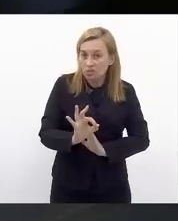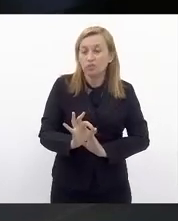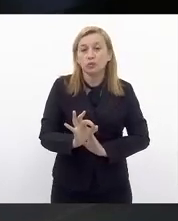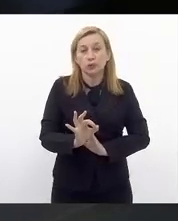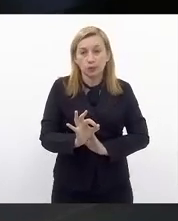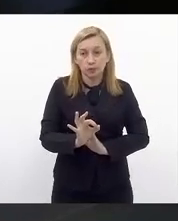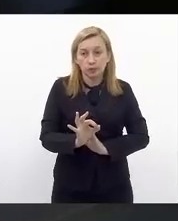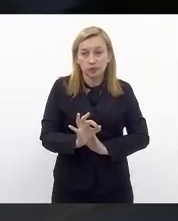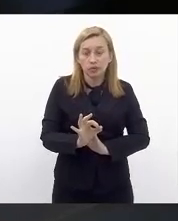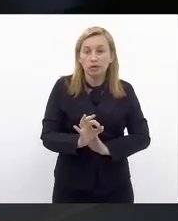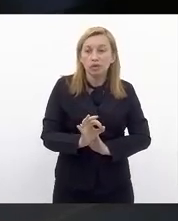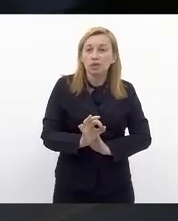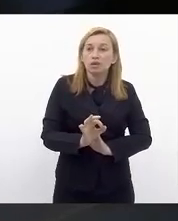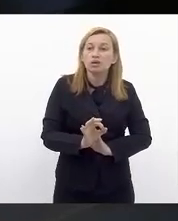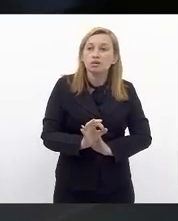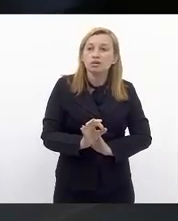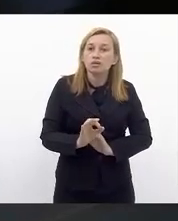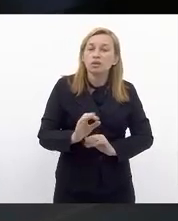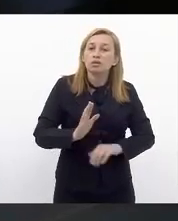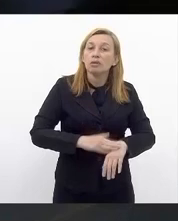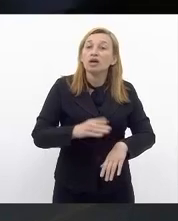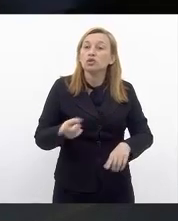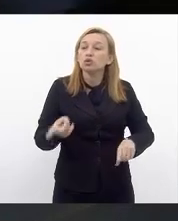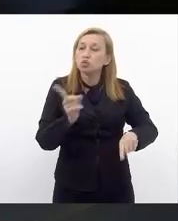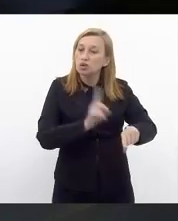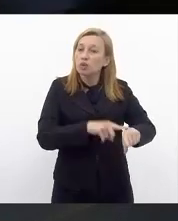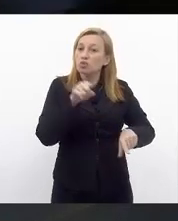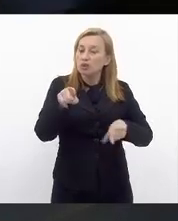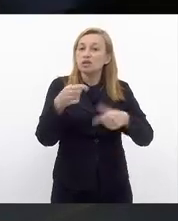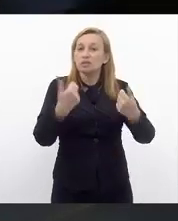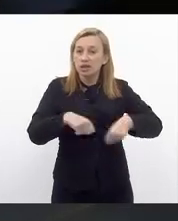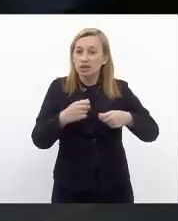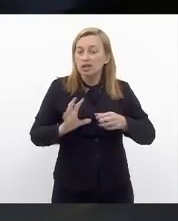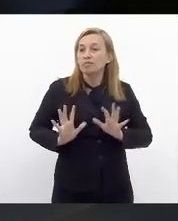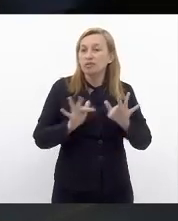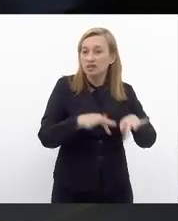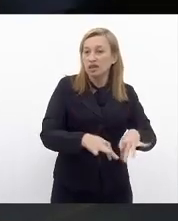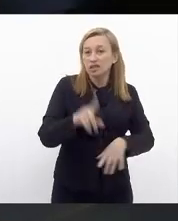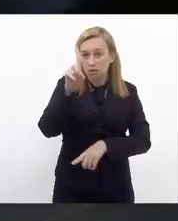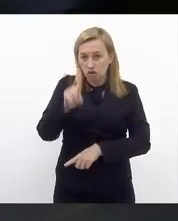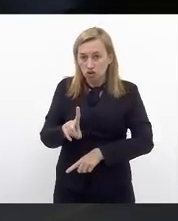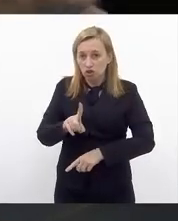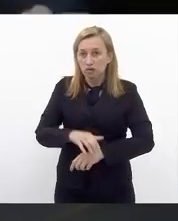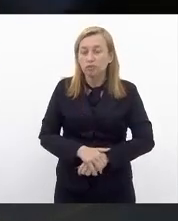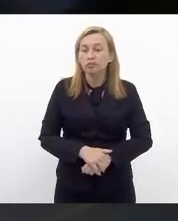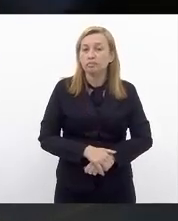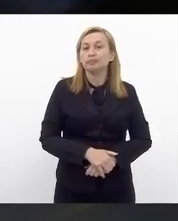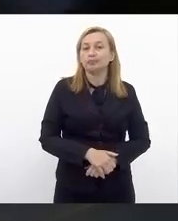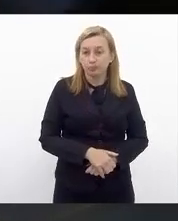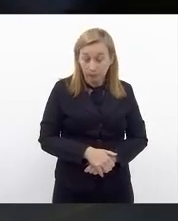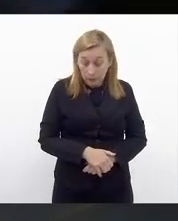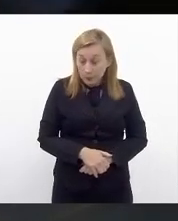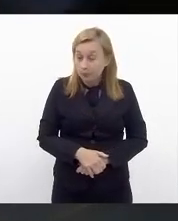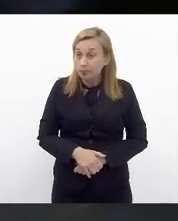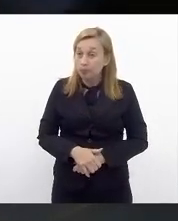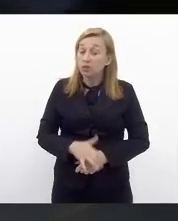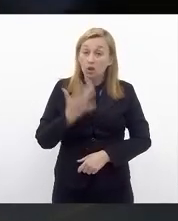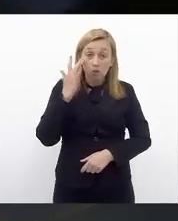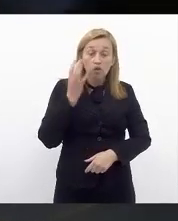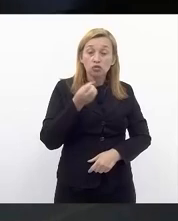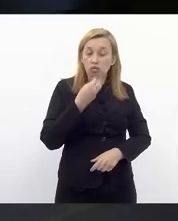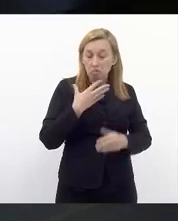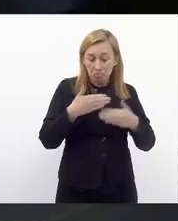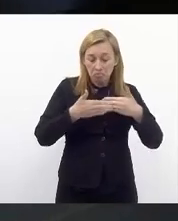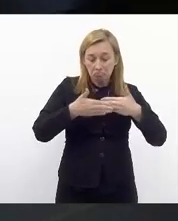cento adicionando ao tempo que você precisava para completar o direito isso aí eu acho que isso